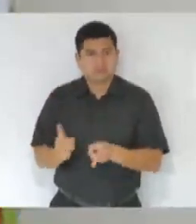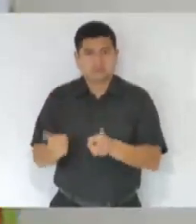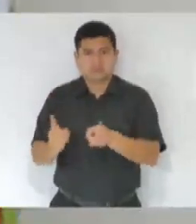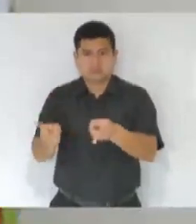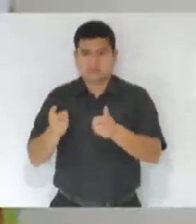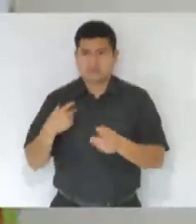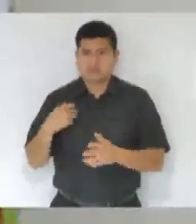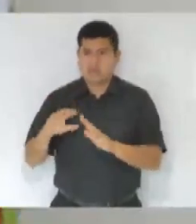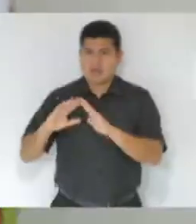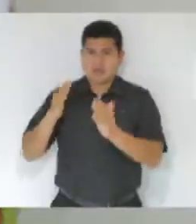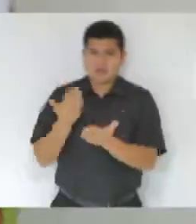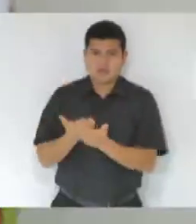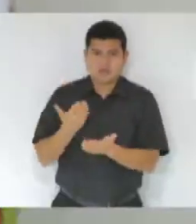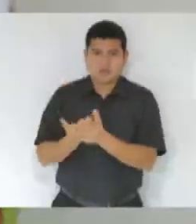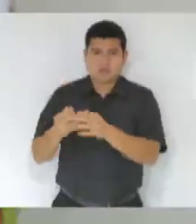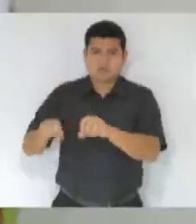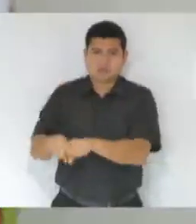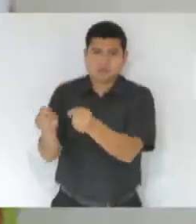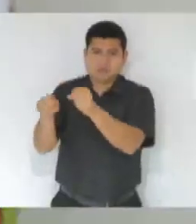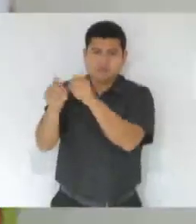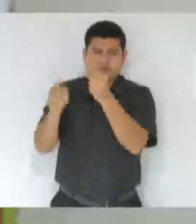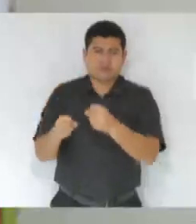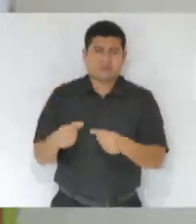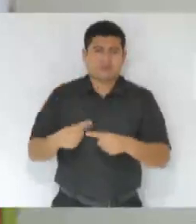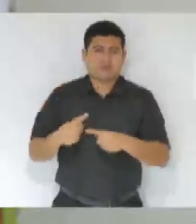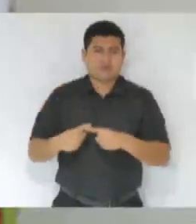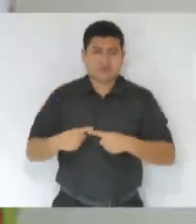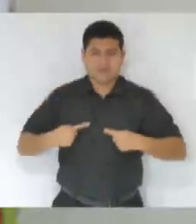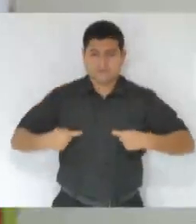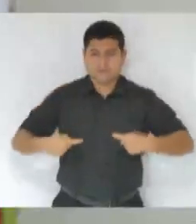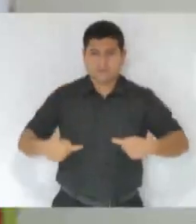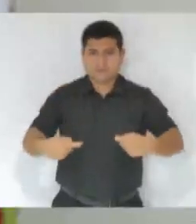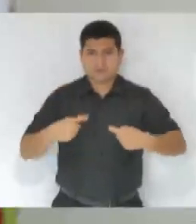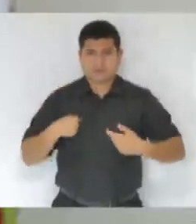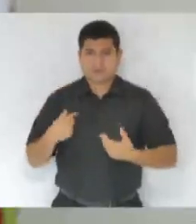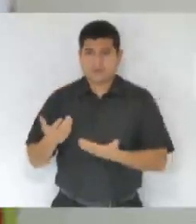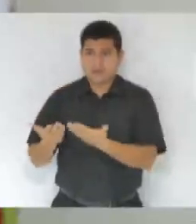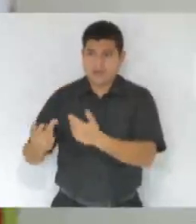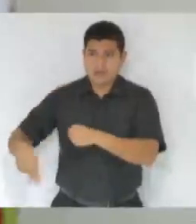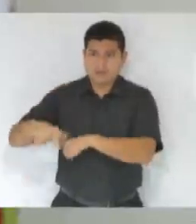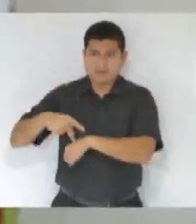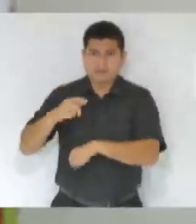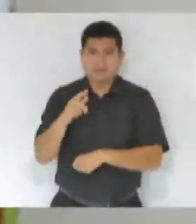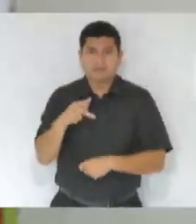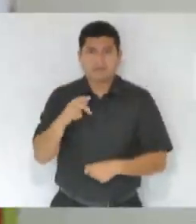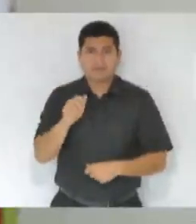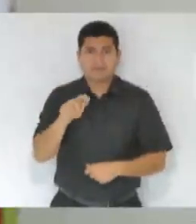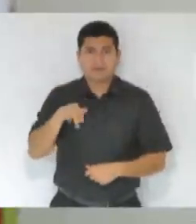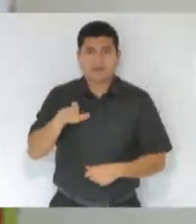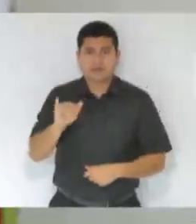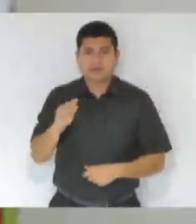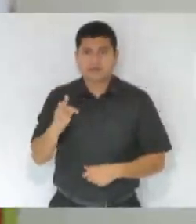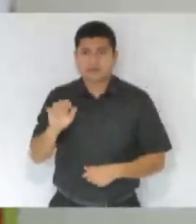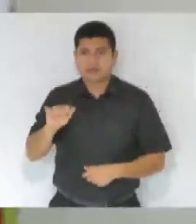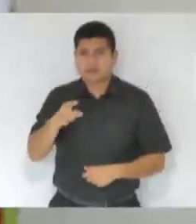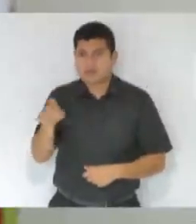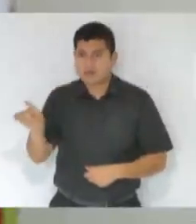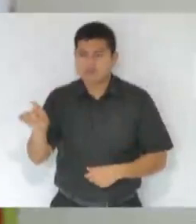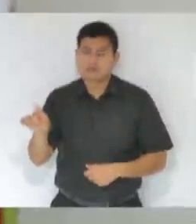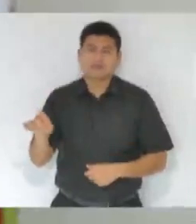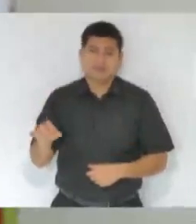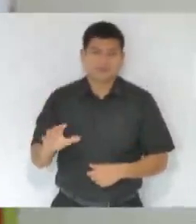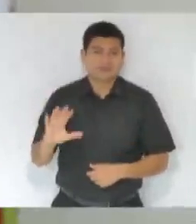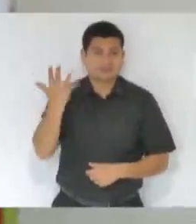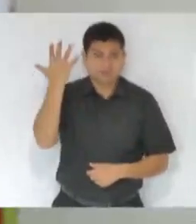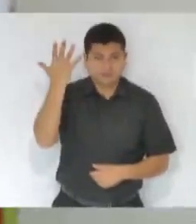escolas destruídas pela guerra, como as paquistanesas vítimas do Talibã,